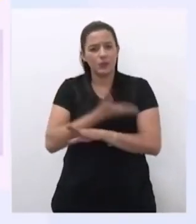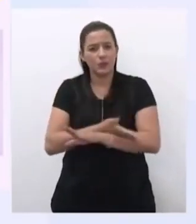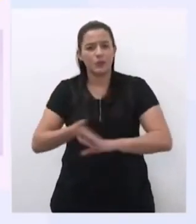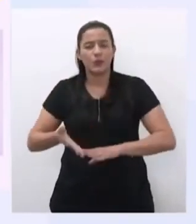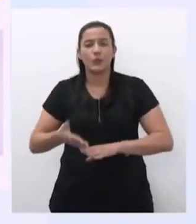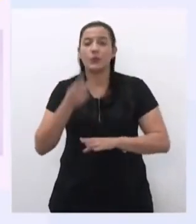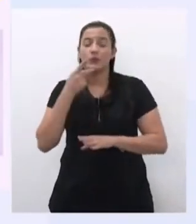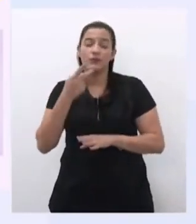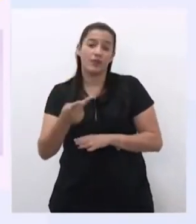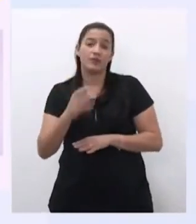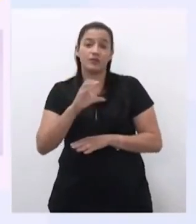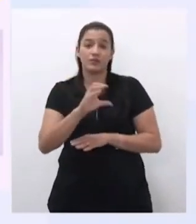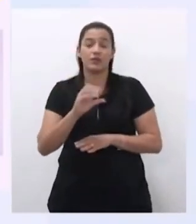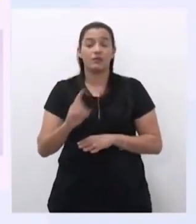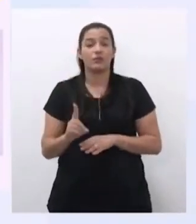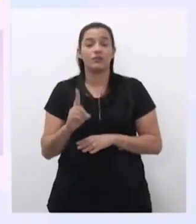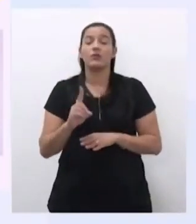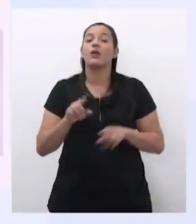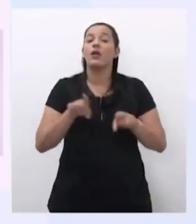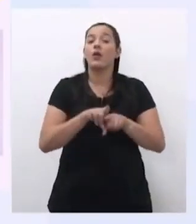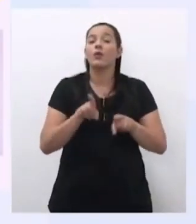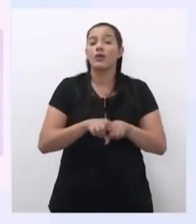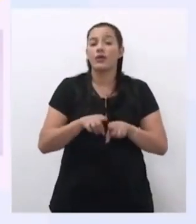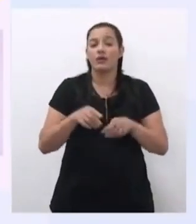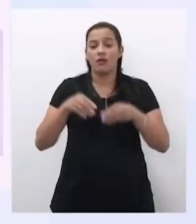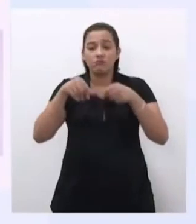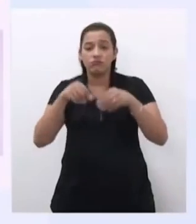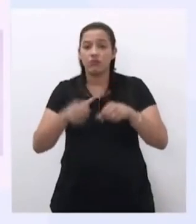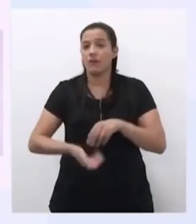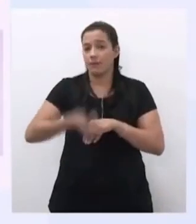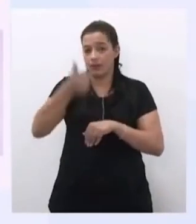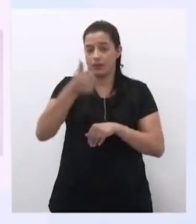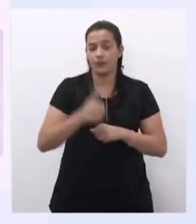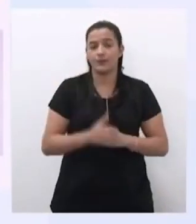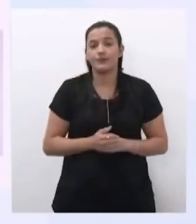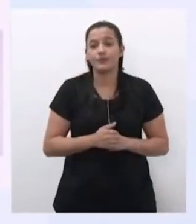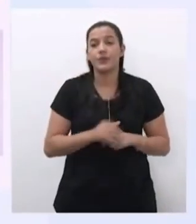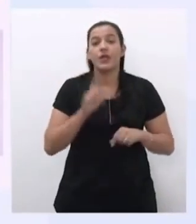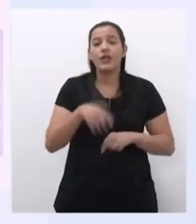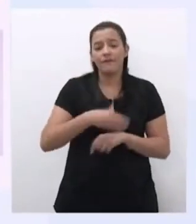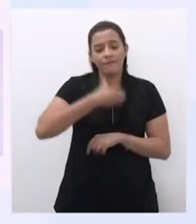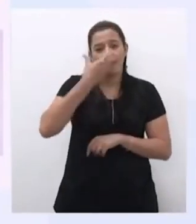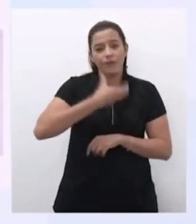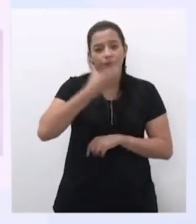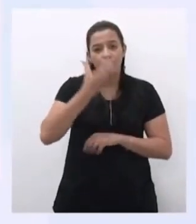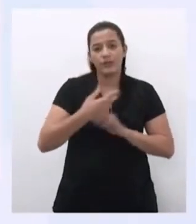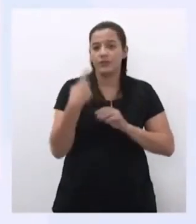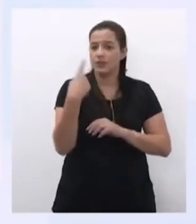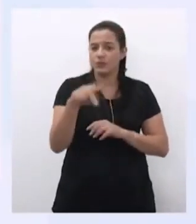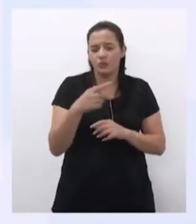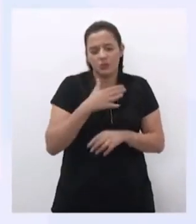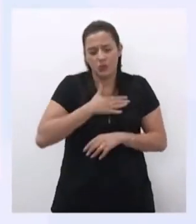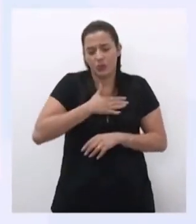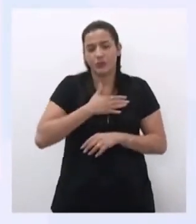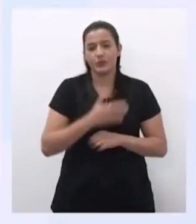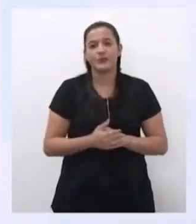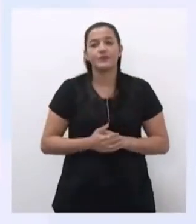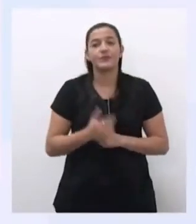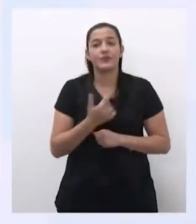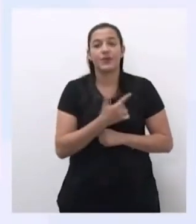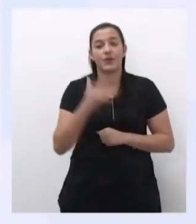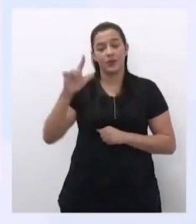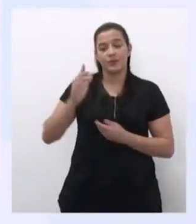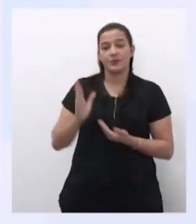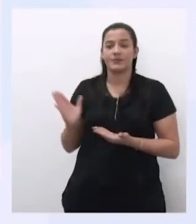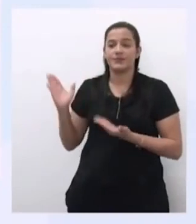quando a gente puder pegar a versão integral, é melhor, ok? E uma porção de frutas da sua preferência. No próximo slide, vocês vão ver mais algumas